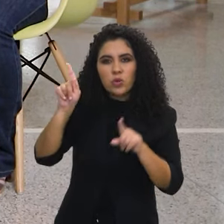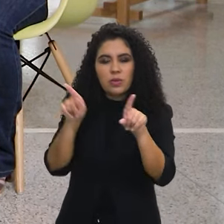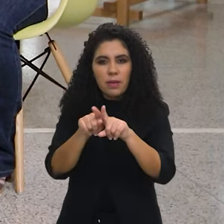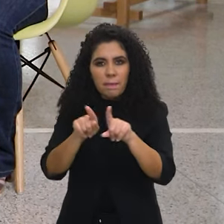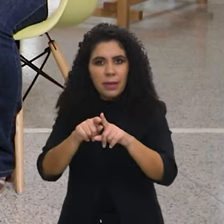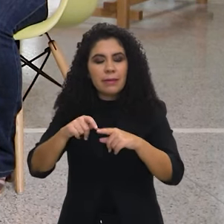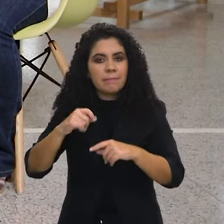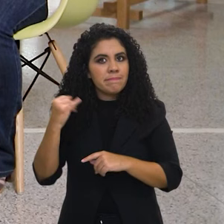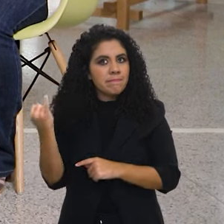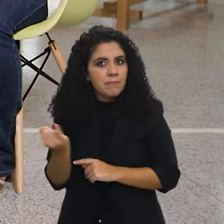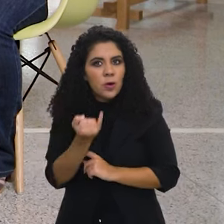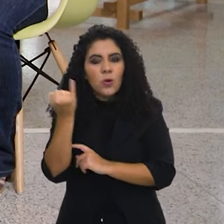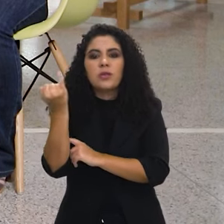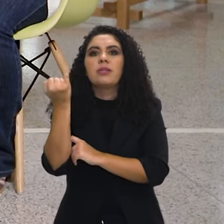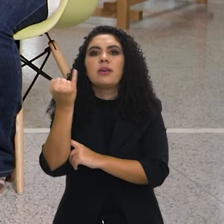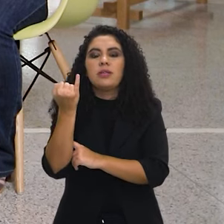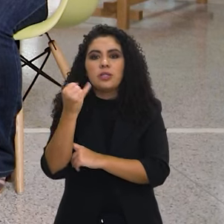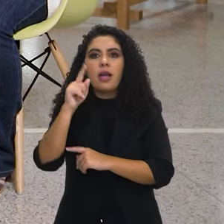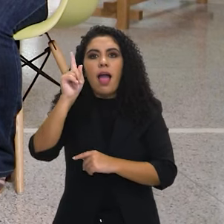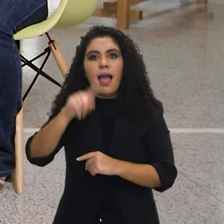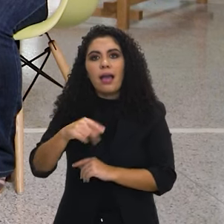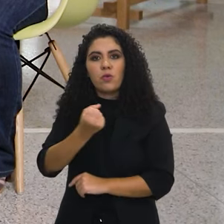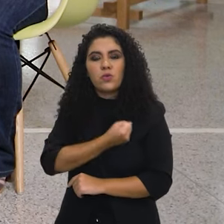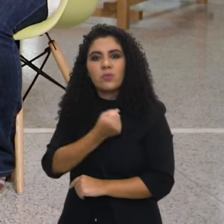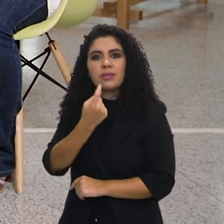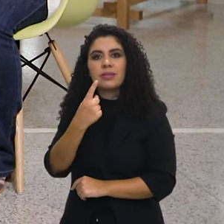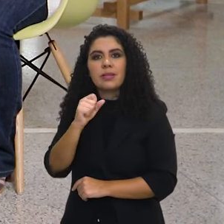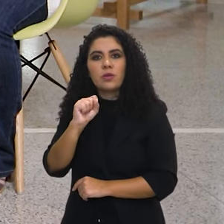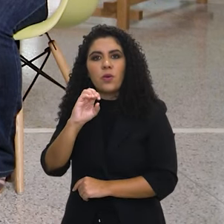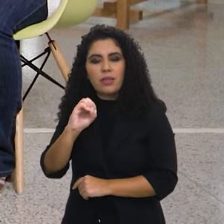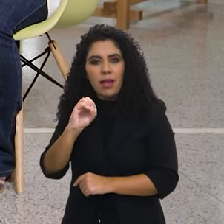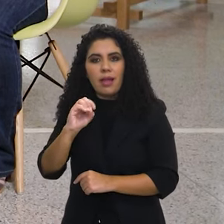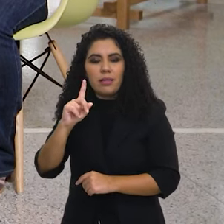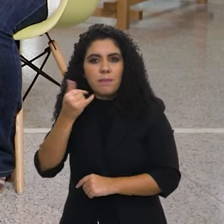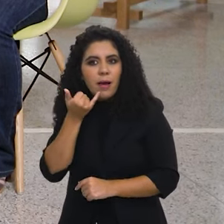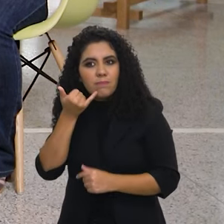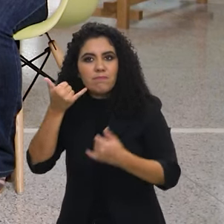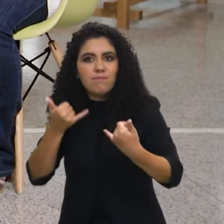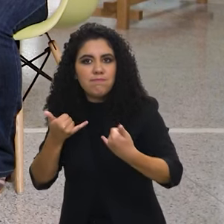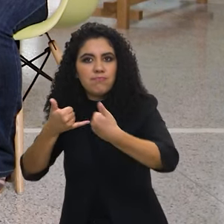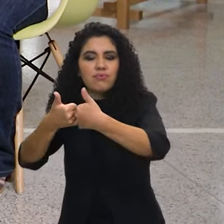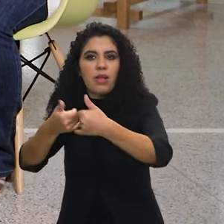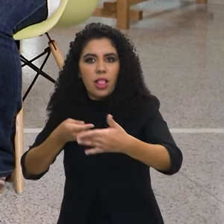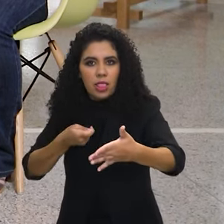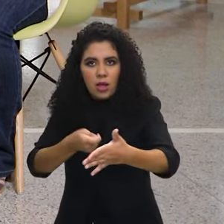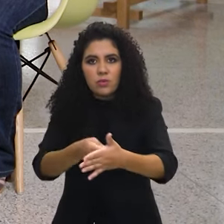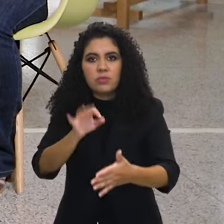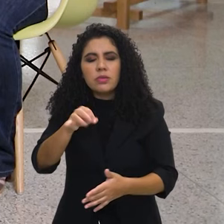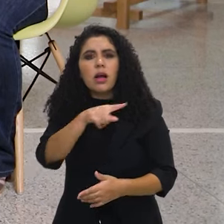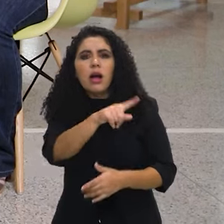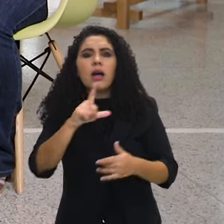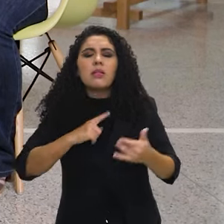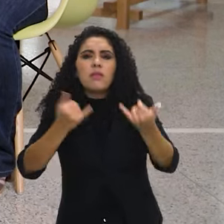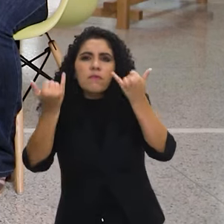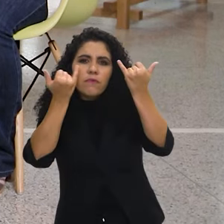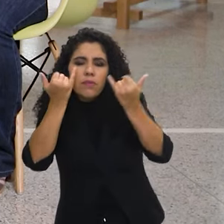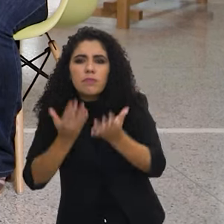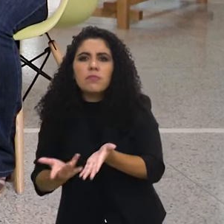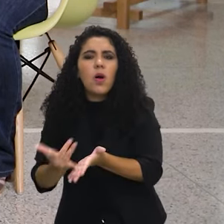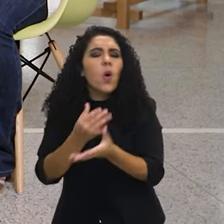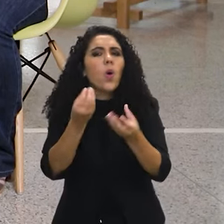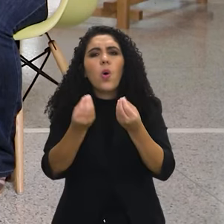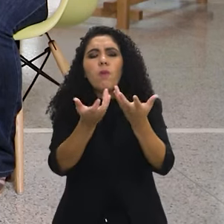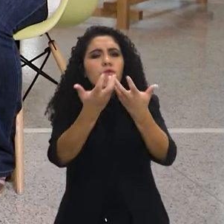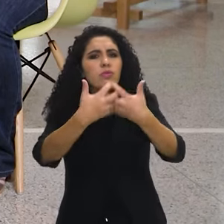180 né E vocês recentemente fizeram uma parceria com a data pré para poder aprimorar a governança desses dados